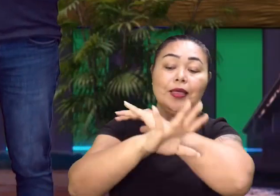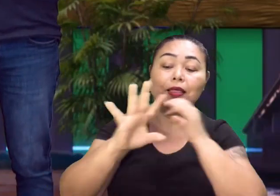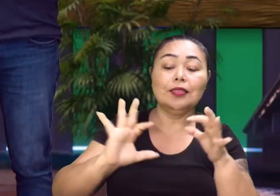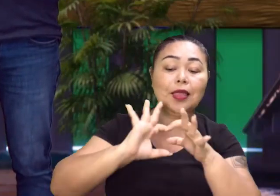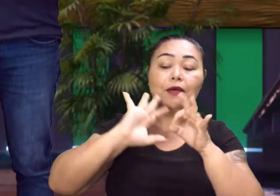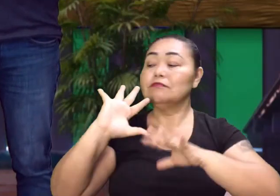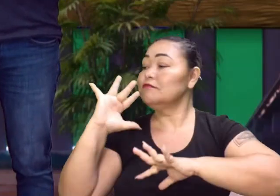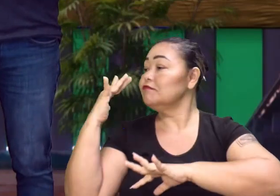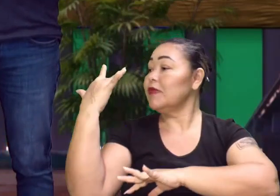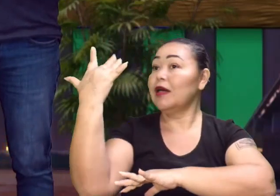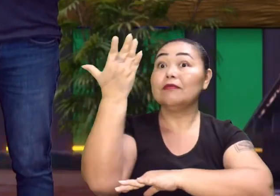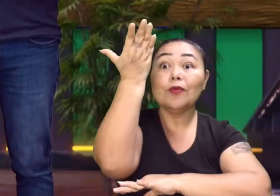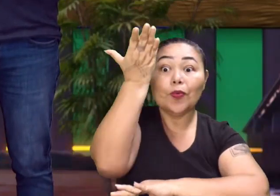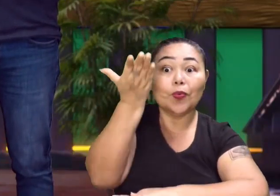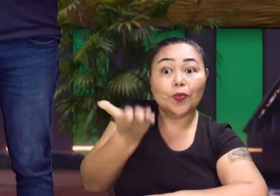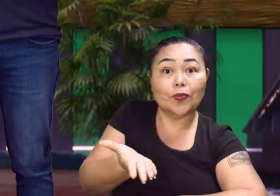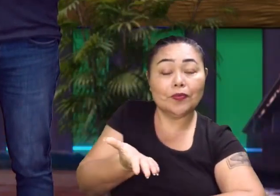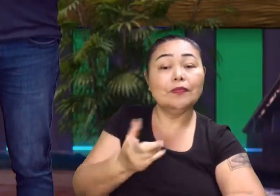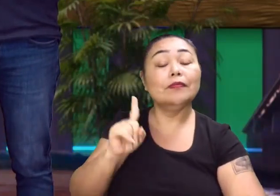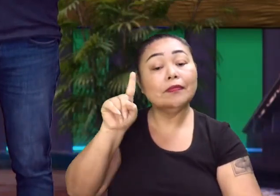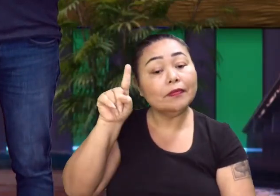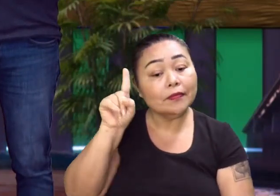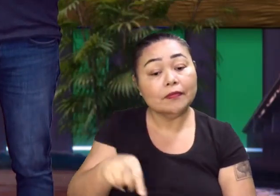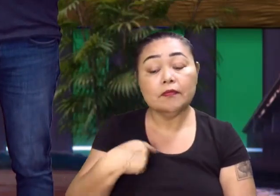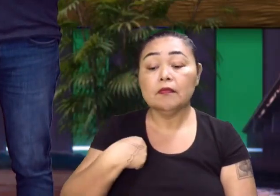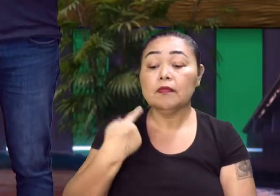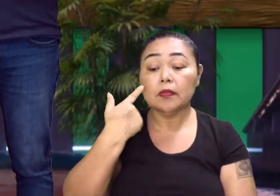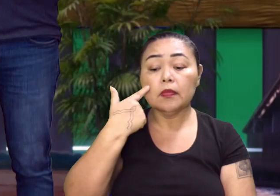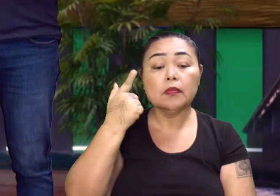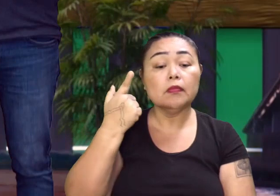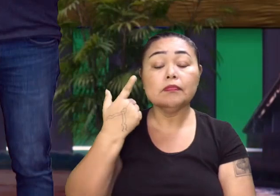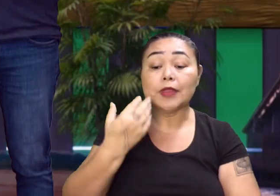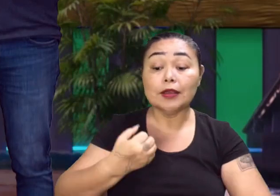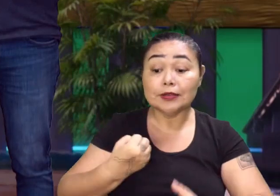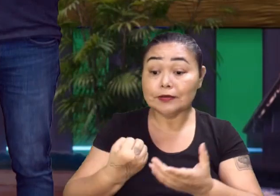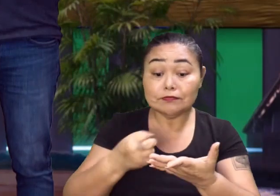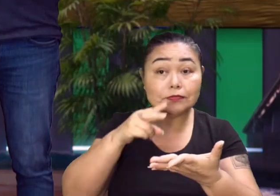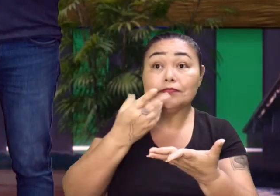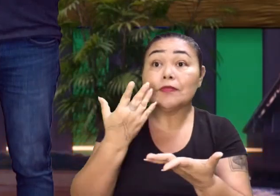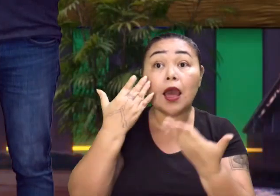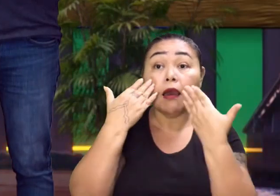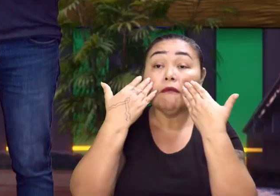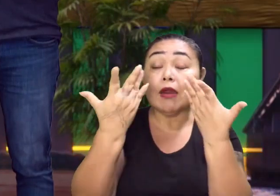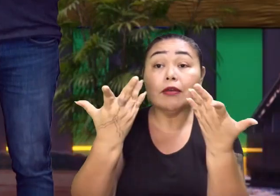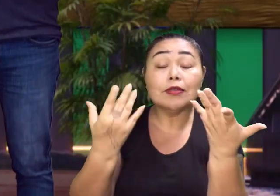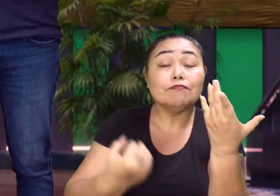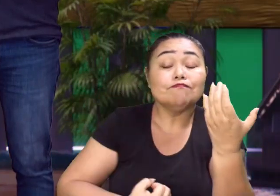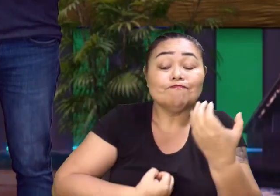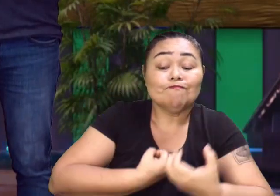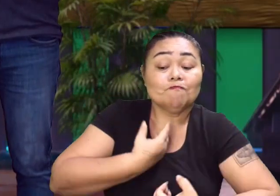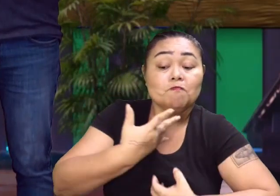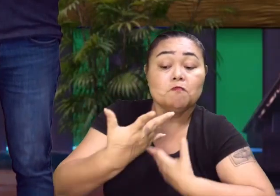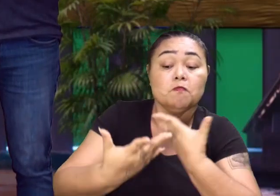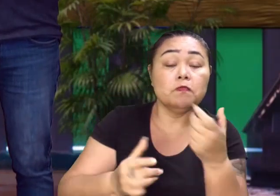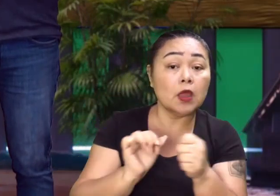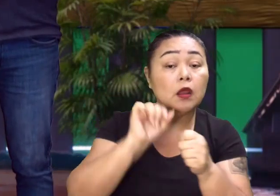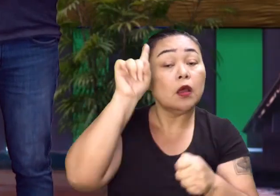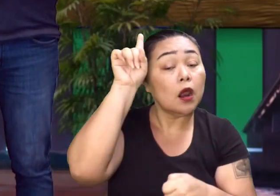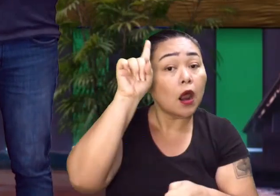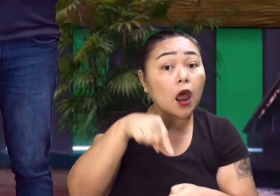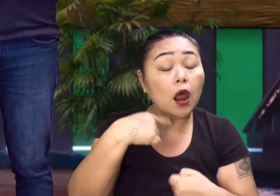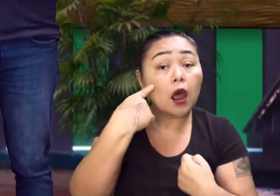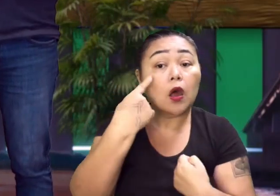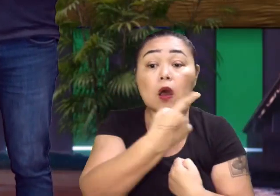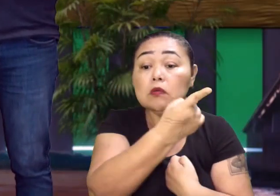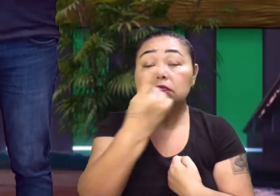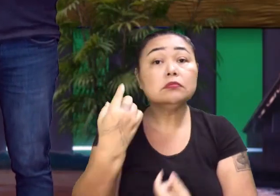a natureza nua. Então, essa leitura poética, ele acaba sendo também uma forma de a gente